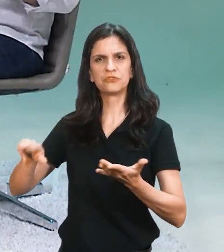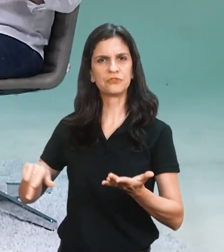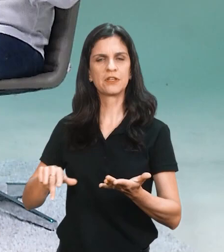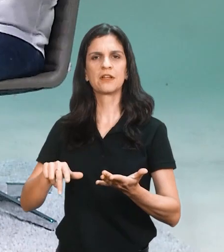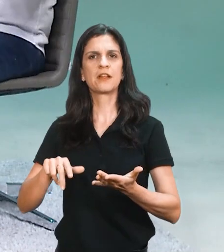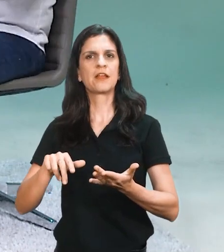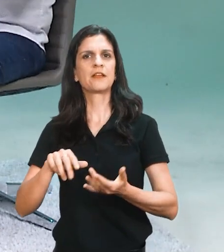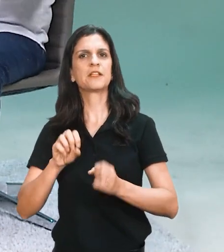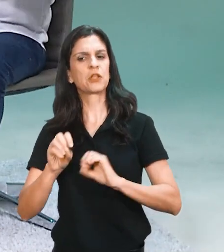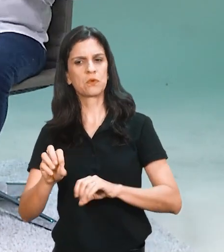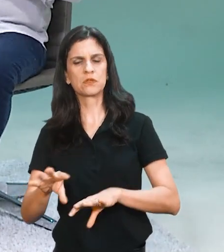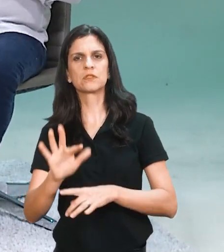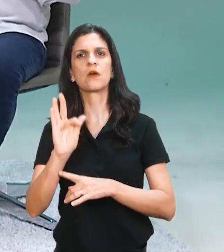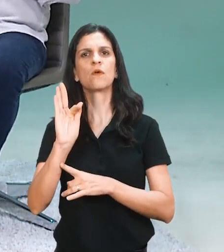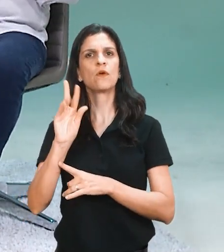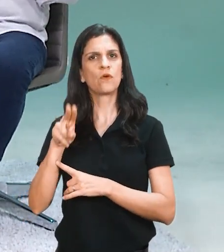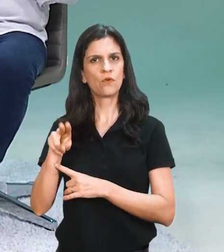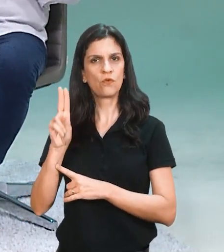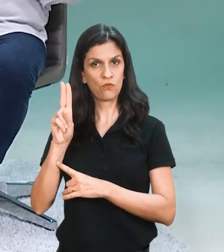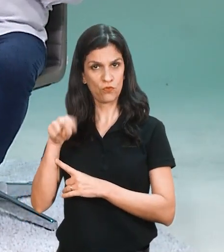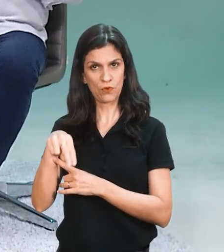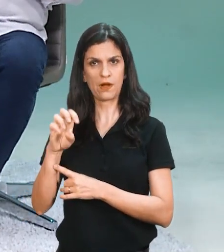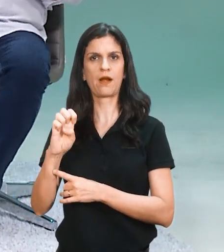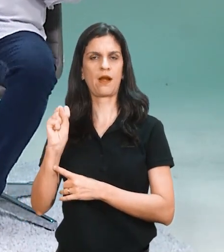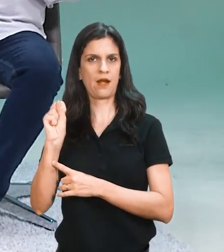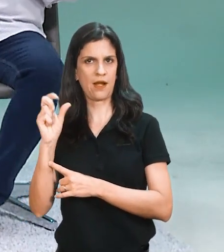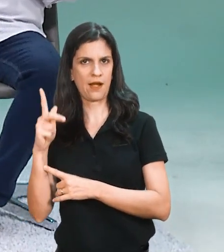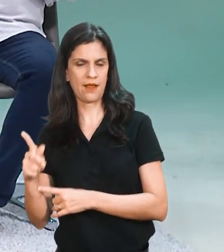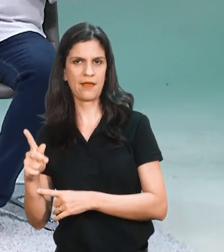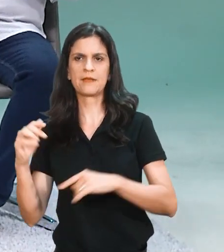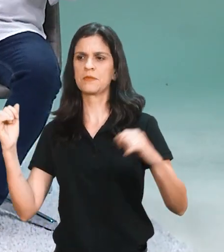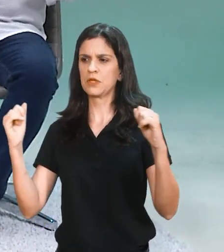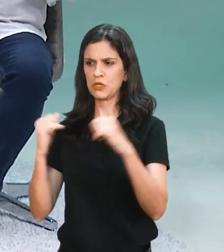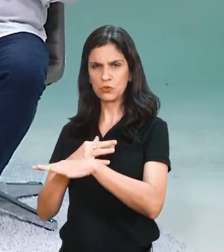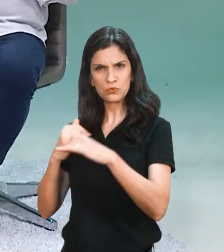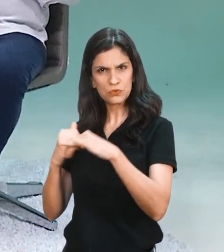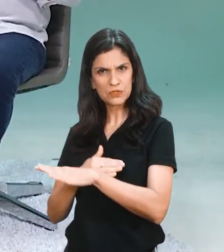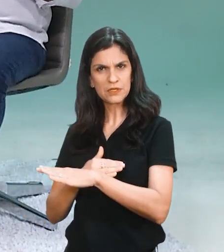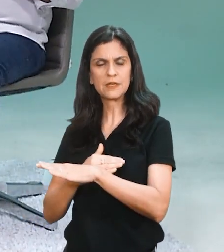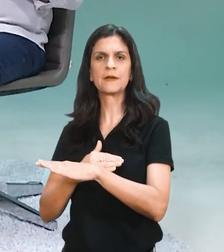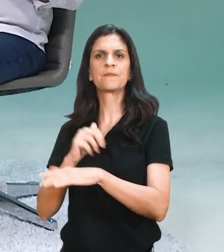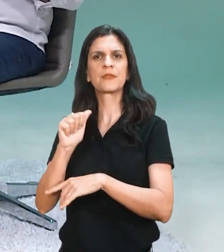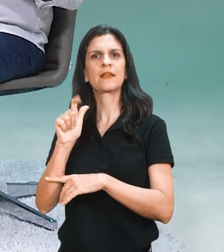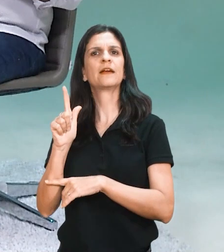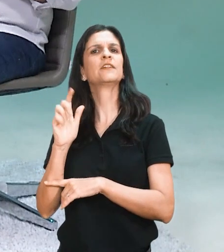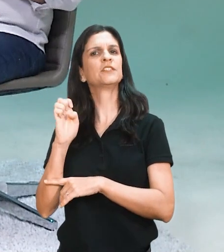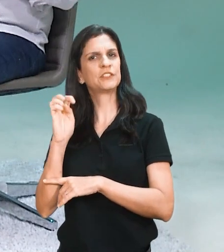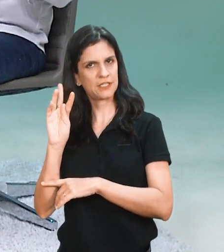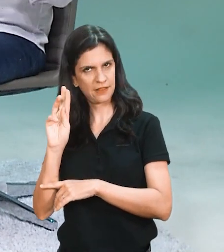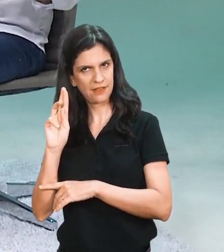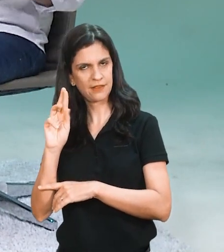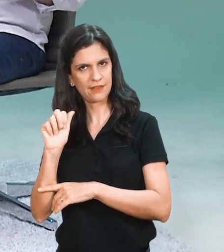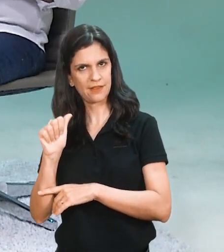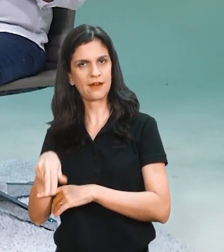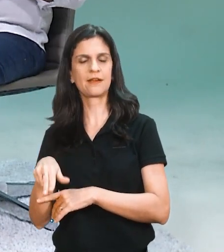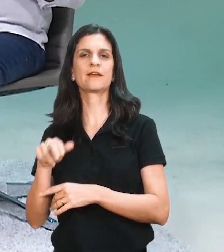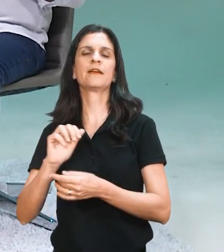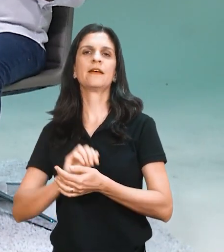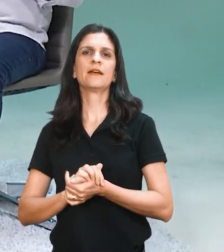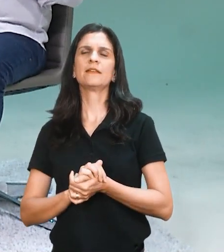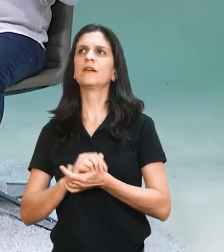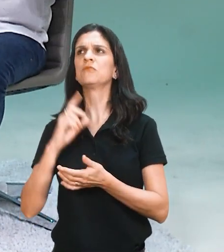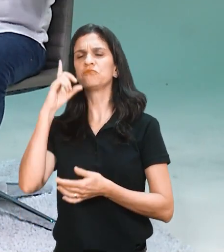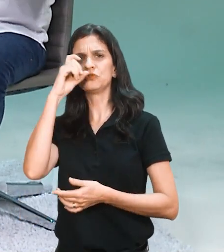na FUNESP, seja o Janine lá da Getran, que realmente tem nos atendido muito. A gente sabe que hoje também tem